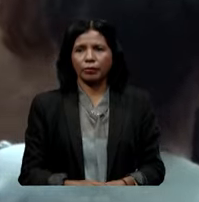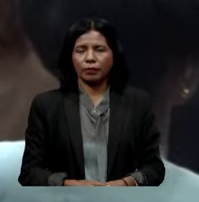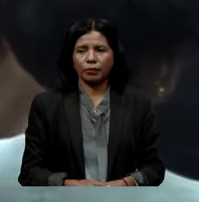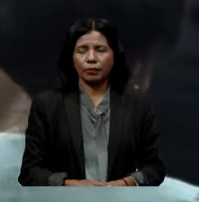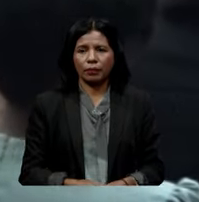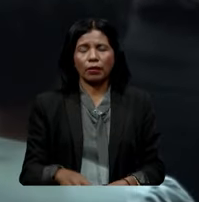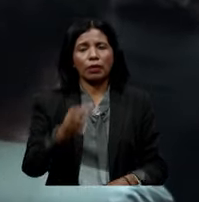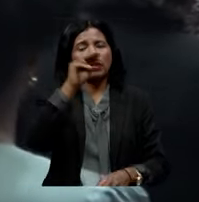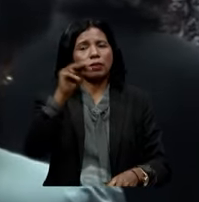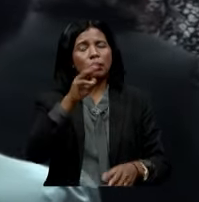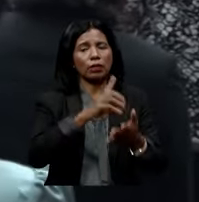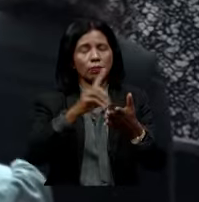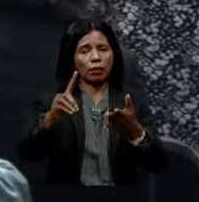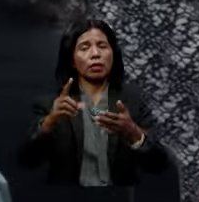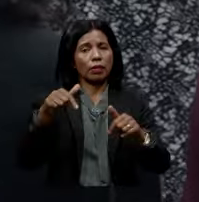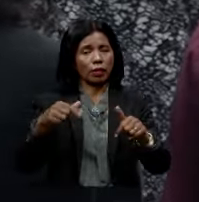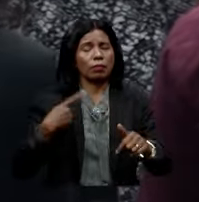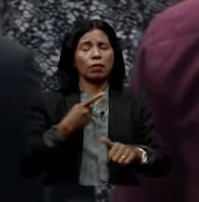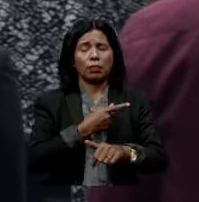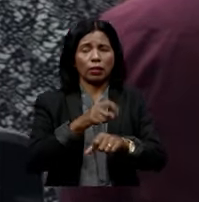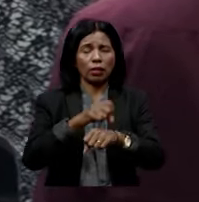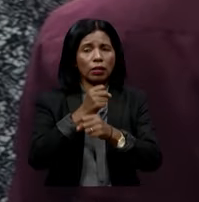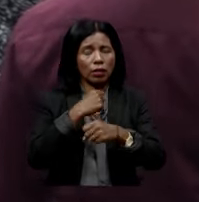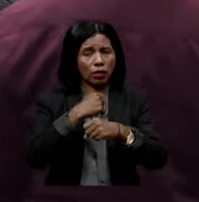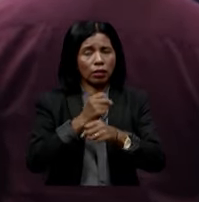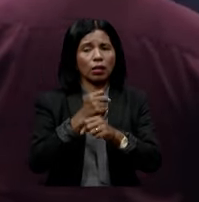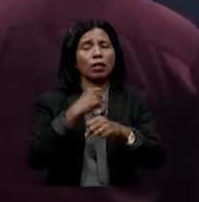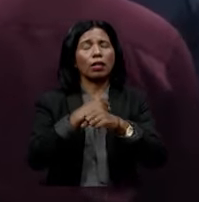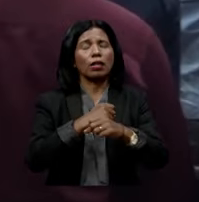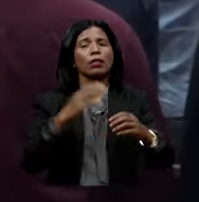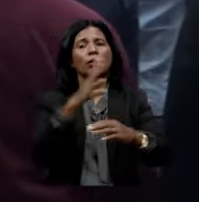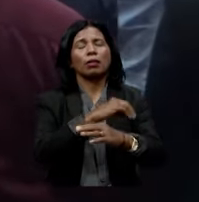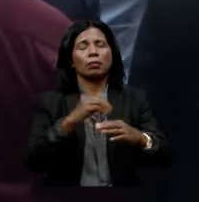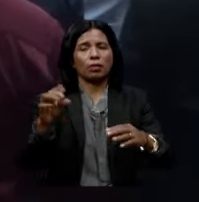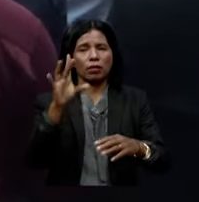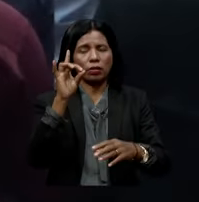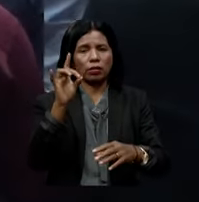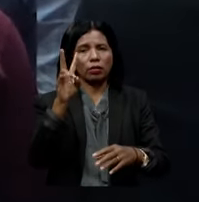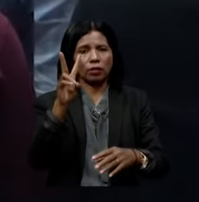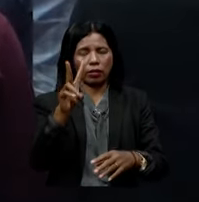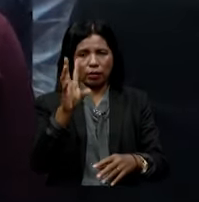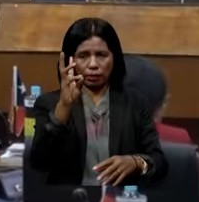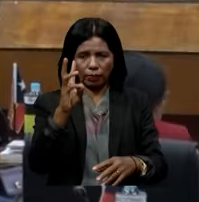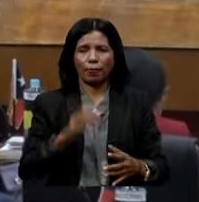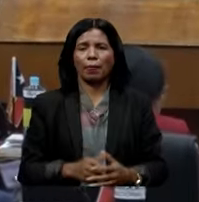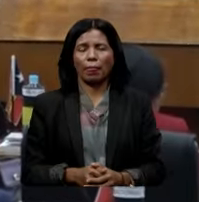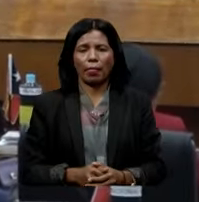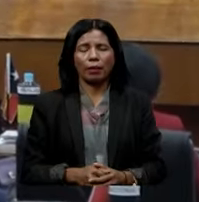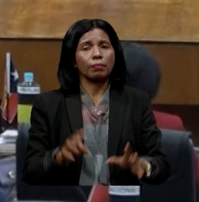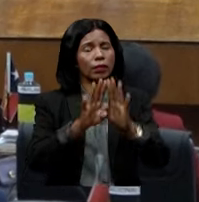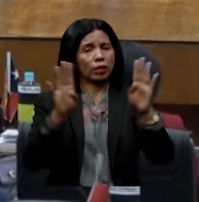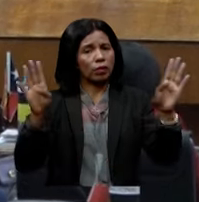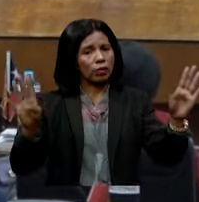E a segunda semana, o Parlamento Nacional realiza a sessão solene para a legislativa da Rua e a legislatura da NEN. No durante a abertura da